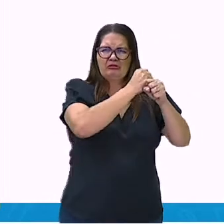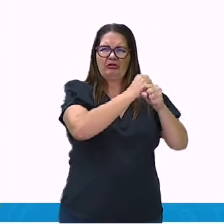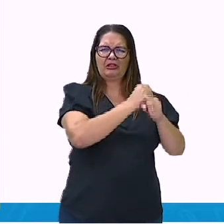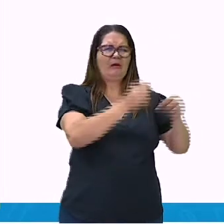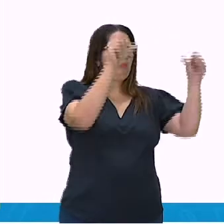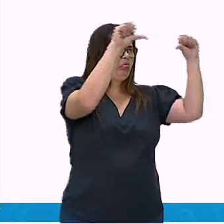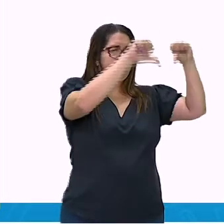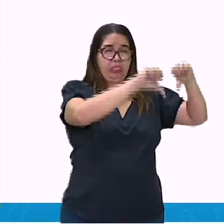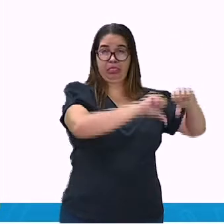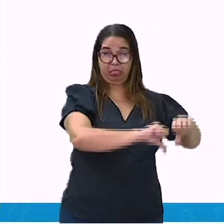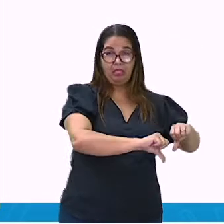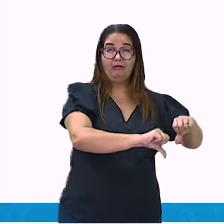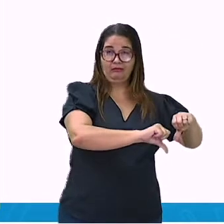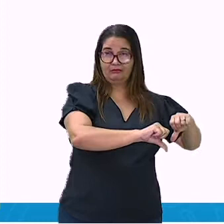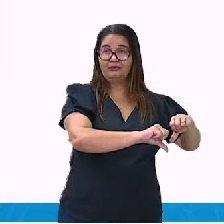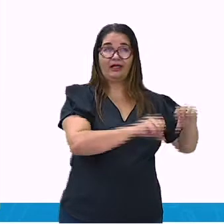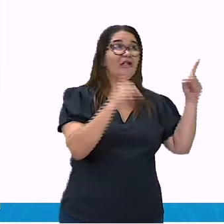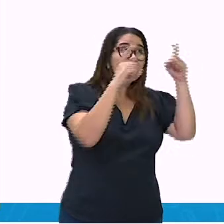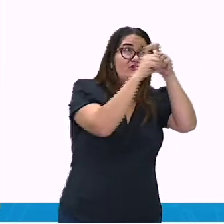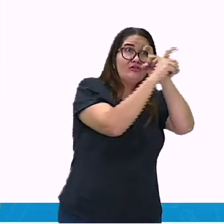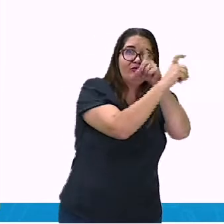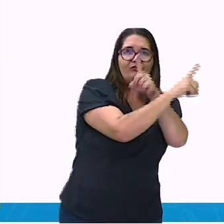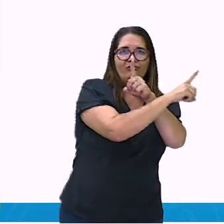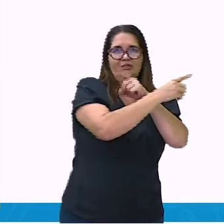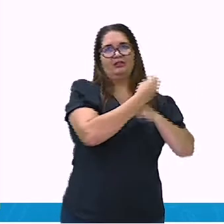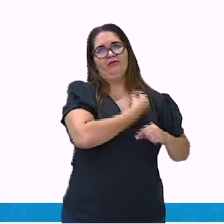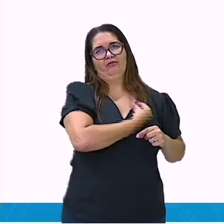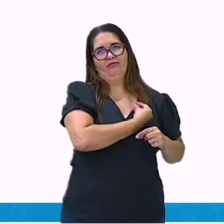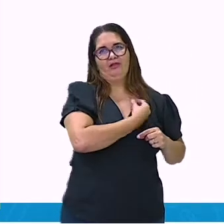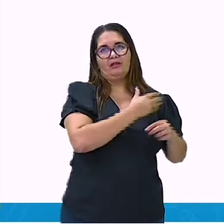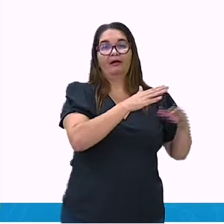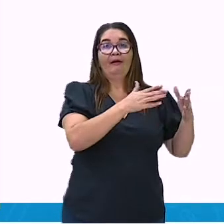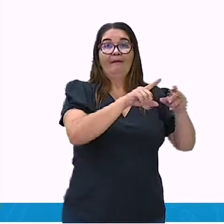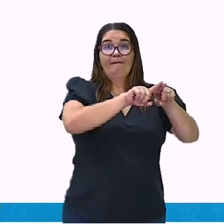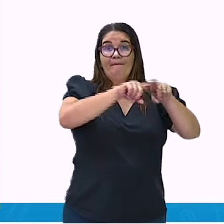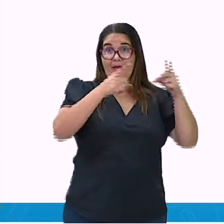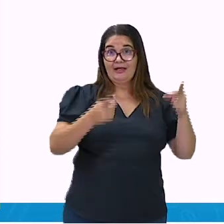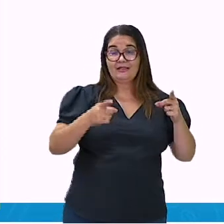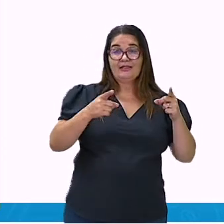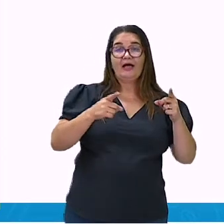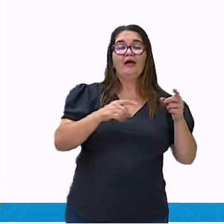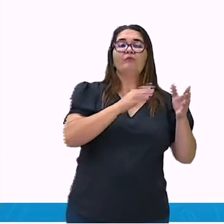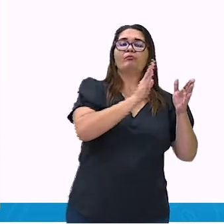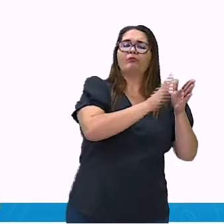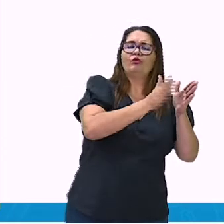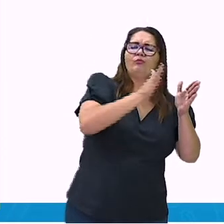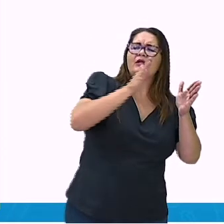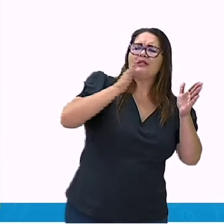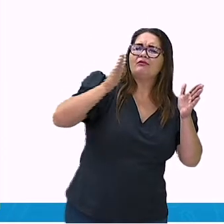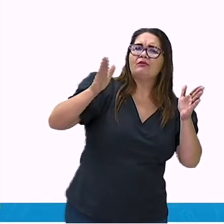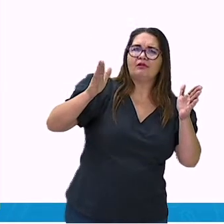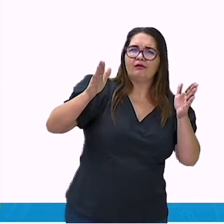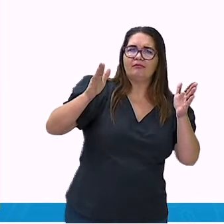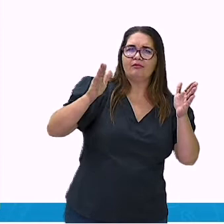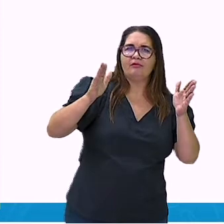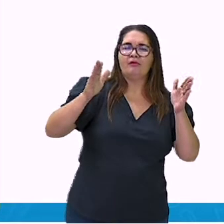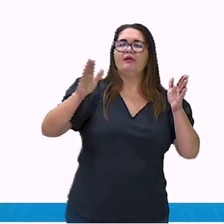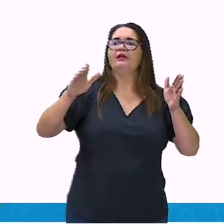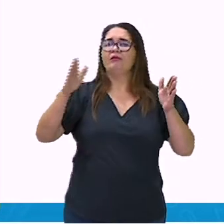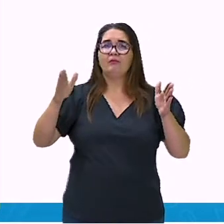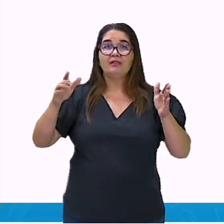nada. Em geral, as formas de grandes, eram em formas de grandes pavilhões, ou